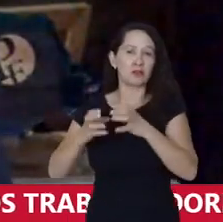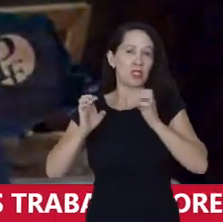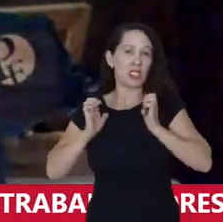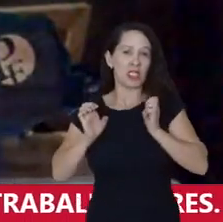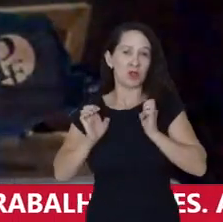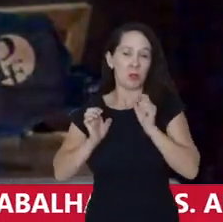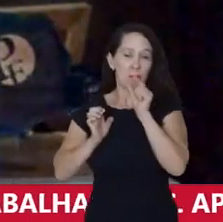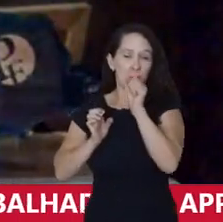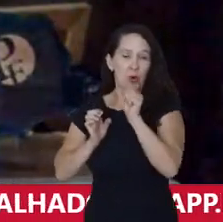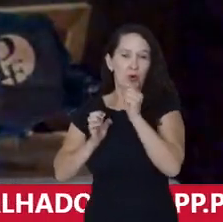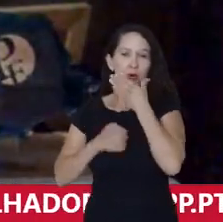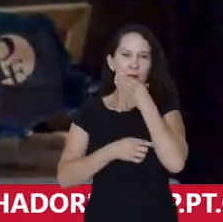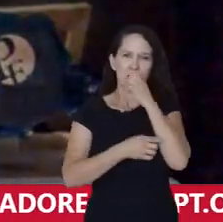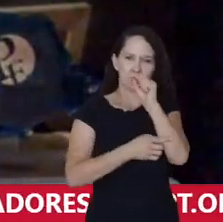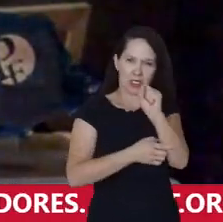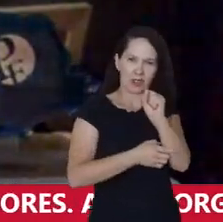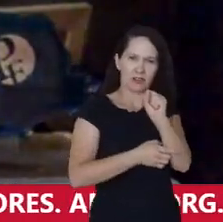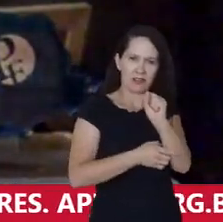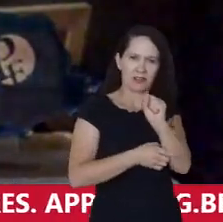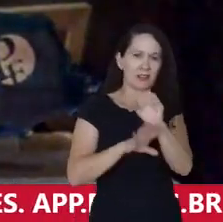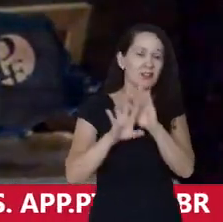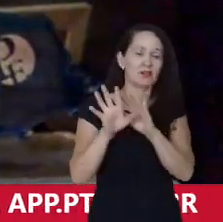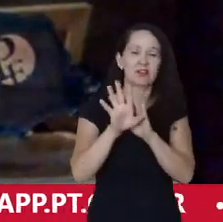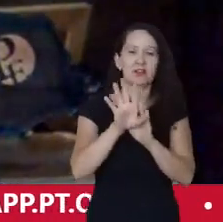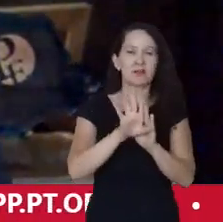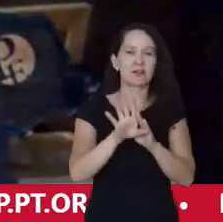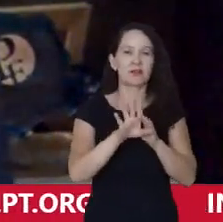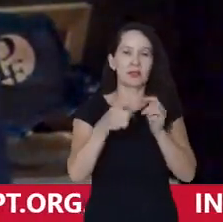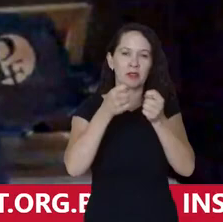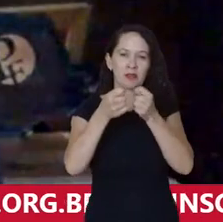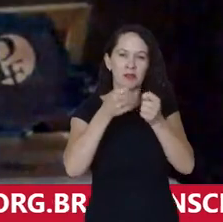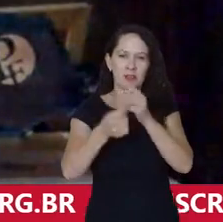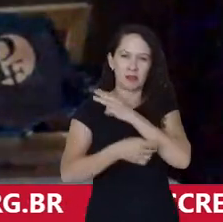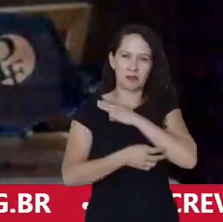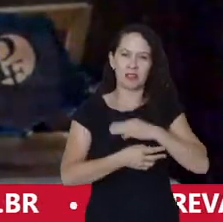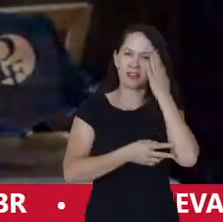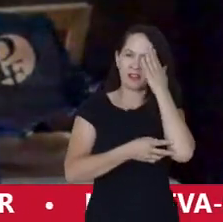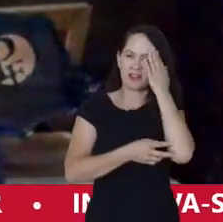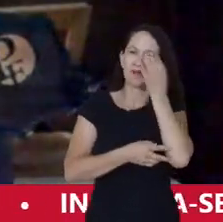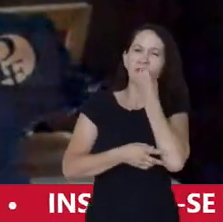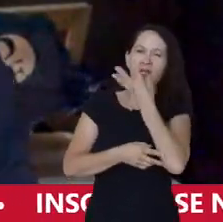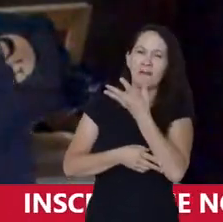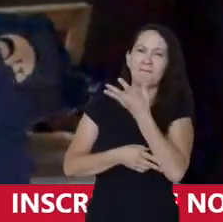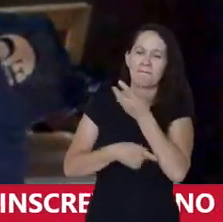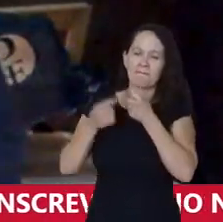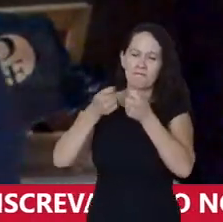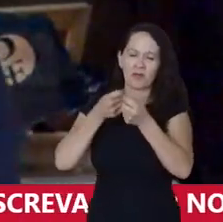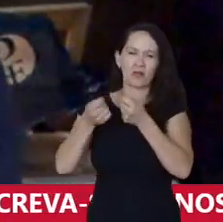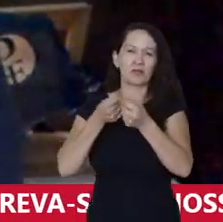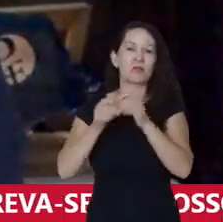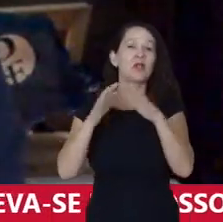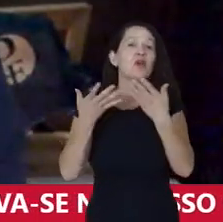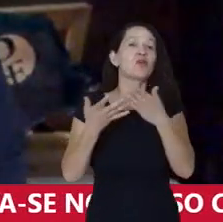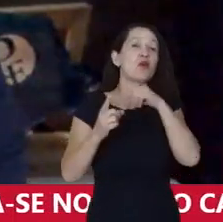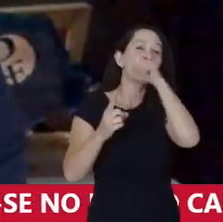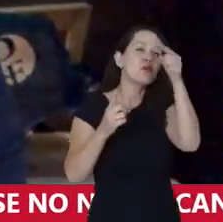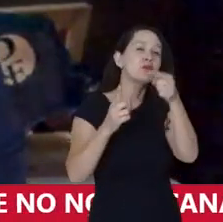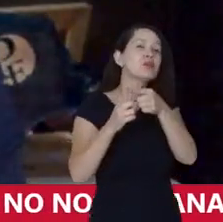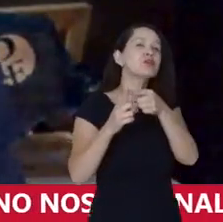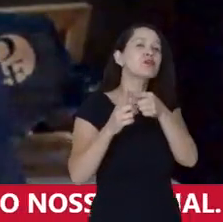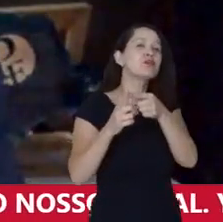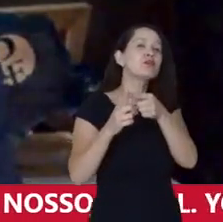dinheiro. Paulo Guedes está por trás de tudo isso. Nós sabemos a quem ele serve, nós sabemos qual é o